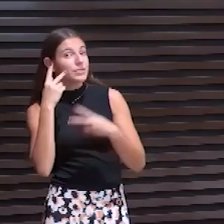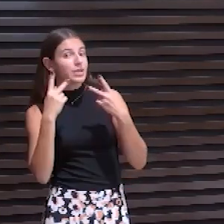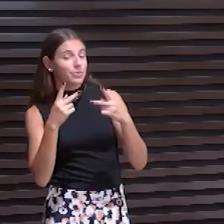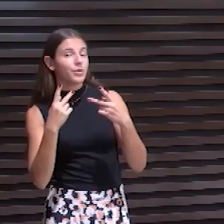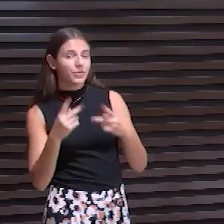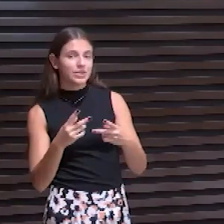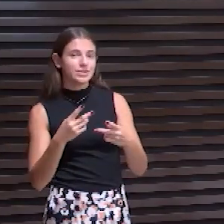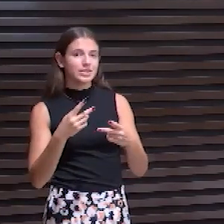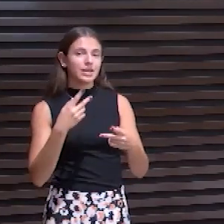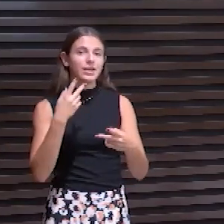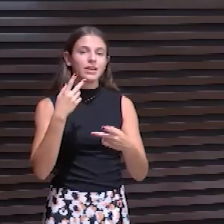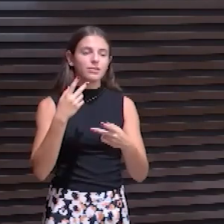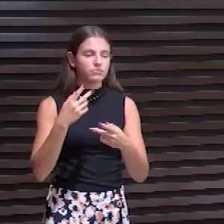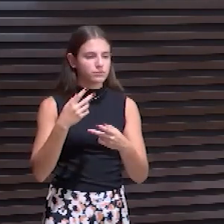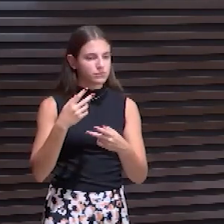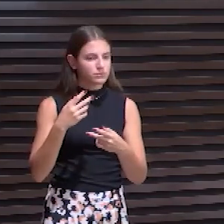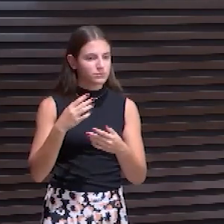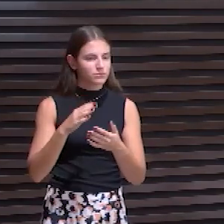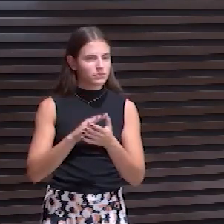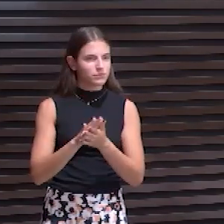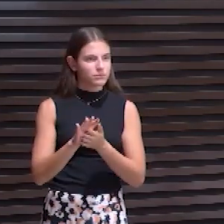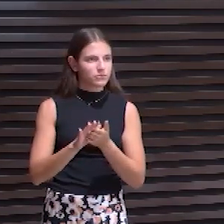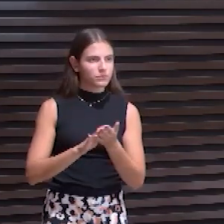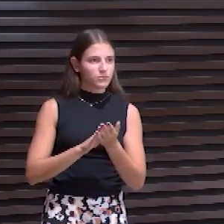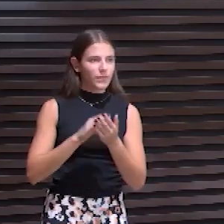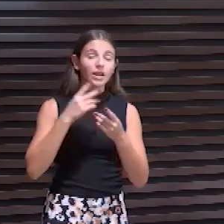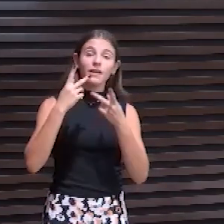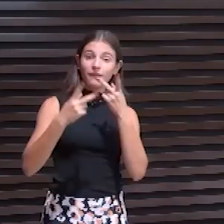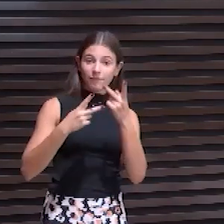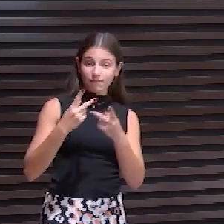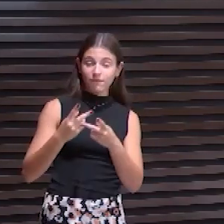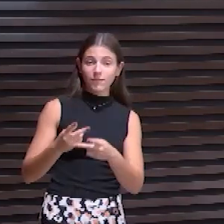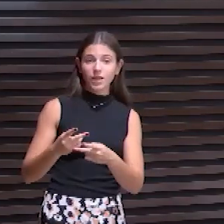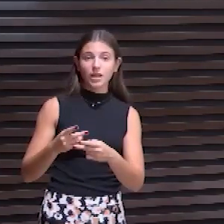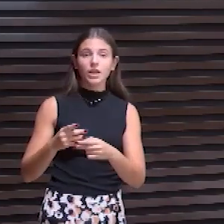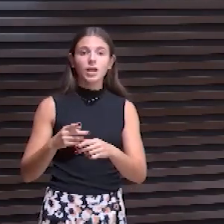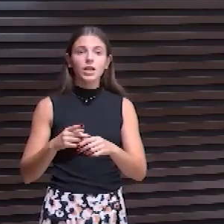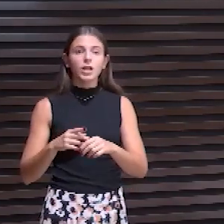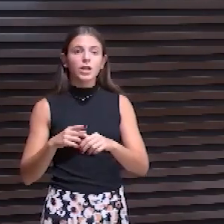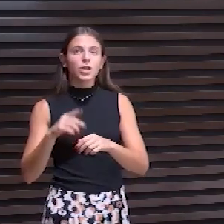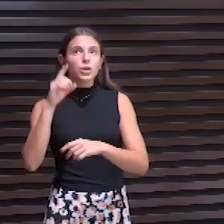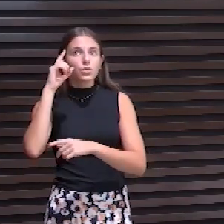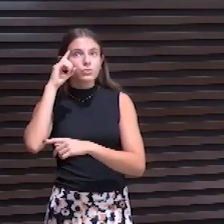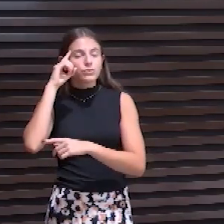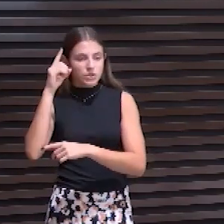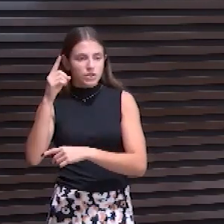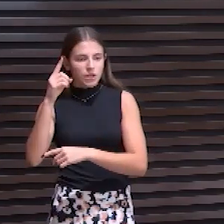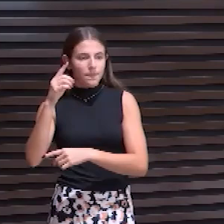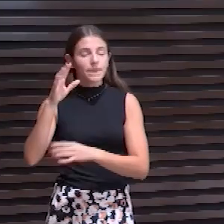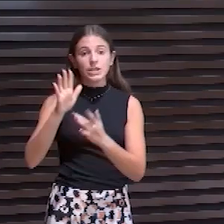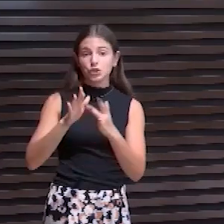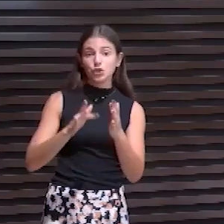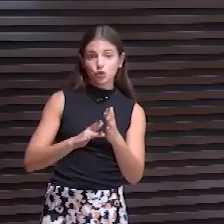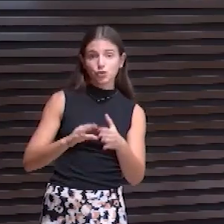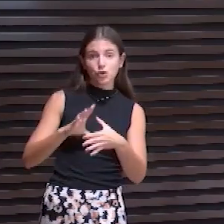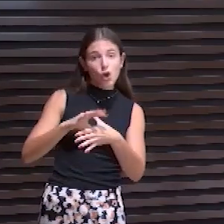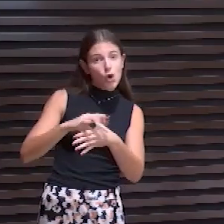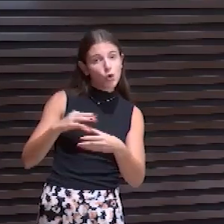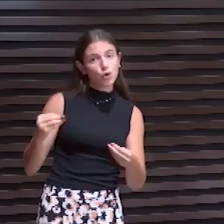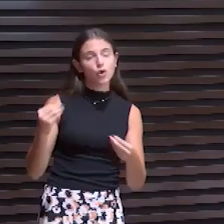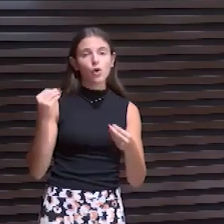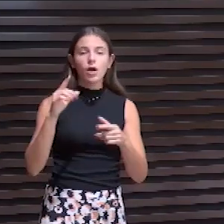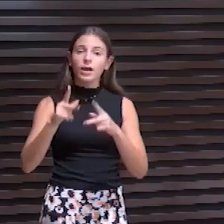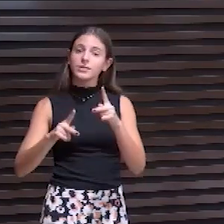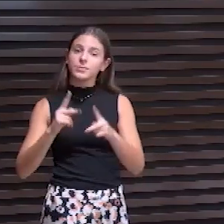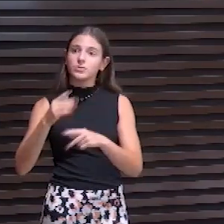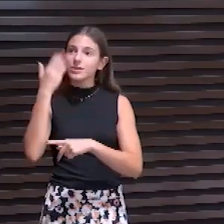um caráter terreno, onde o Messias de fato veio e restaurou a vista aos cegos. Jesus curou cegos. Só que o